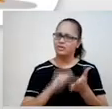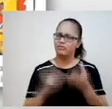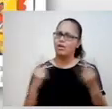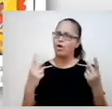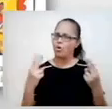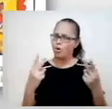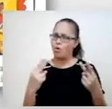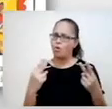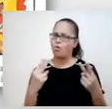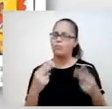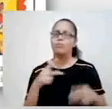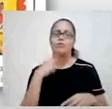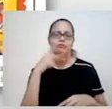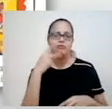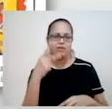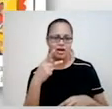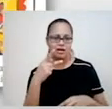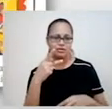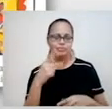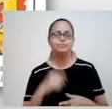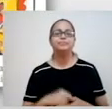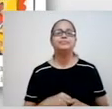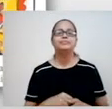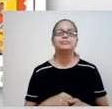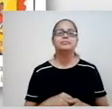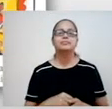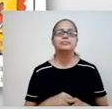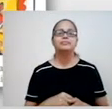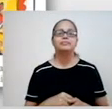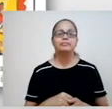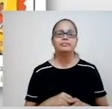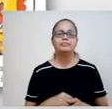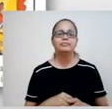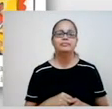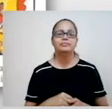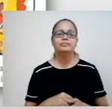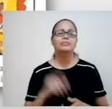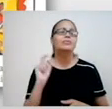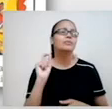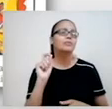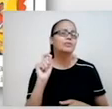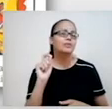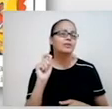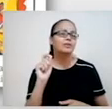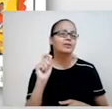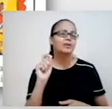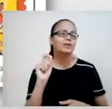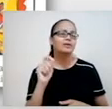falo? Então, mais aqui, ó, quadrinhos quadrados, né?